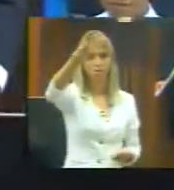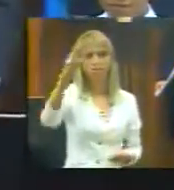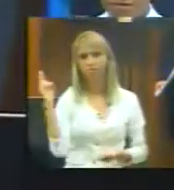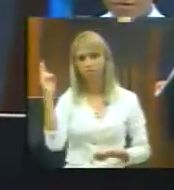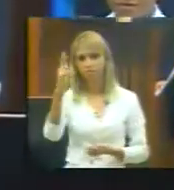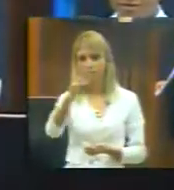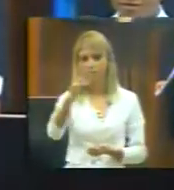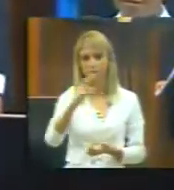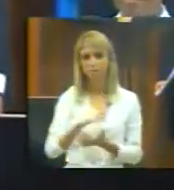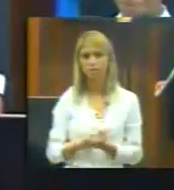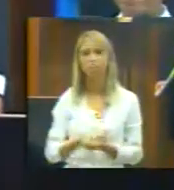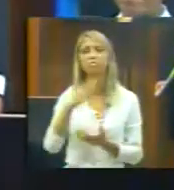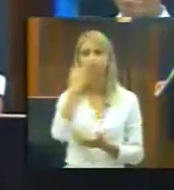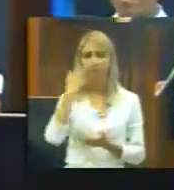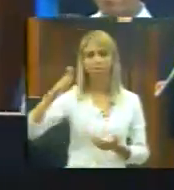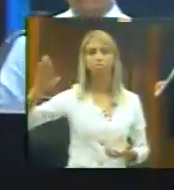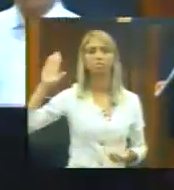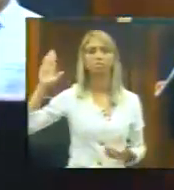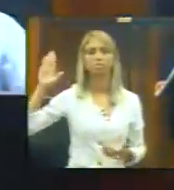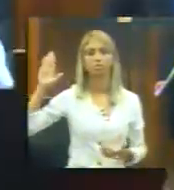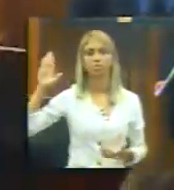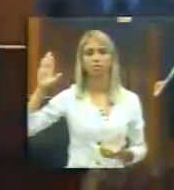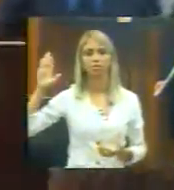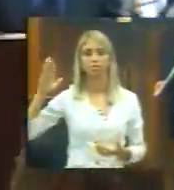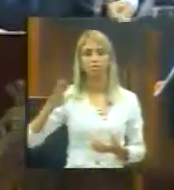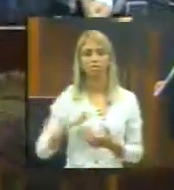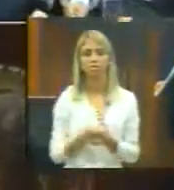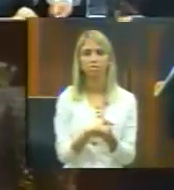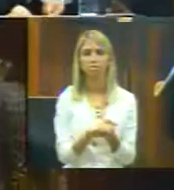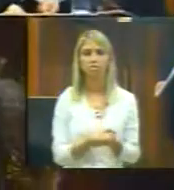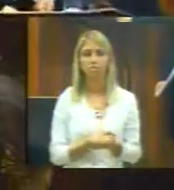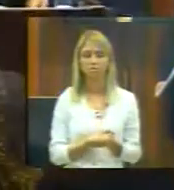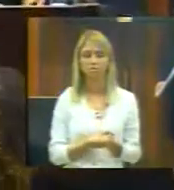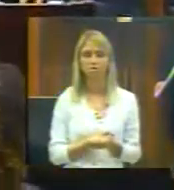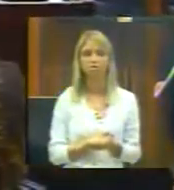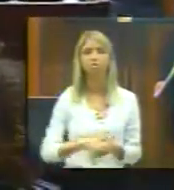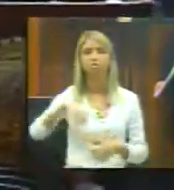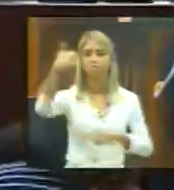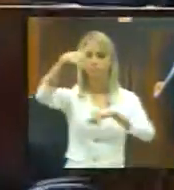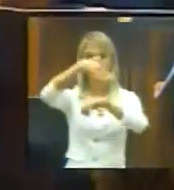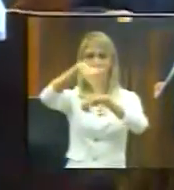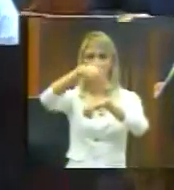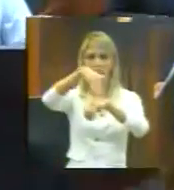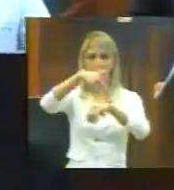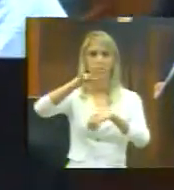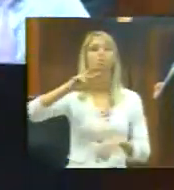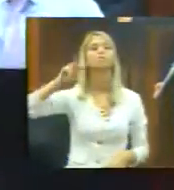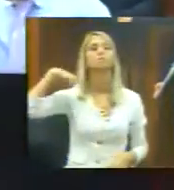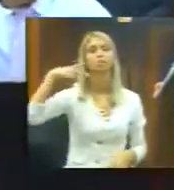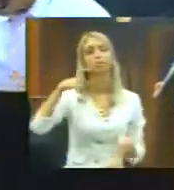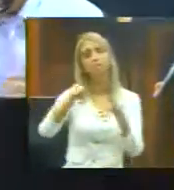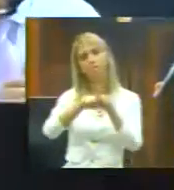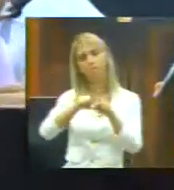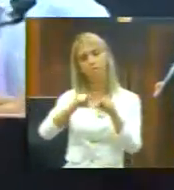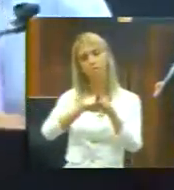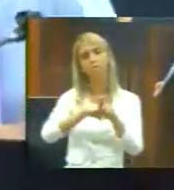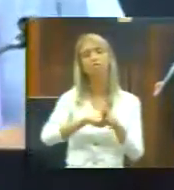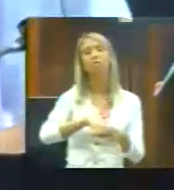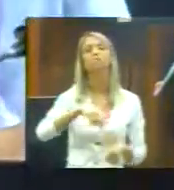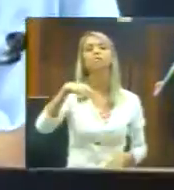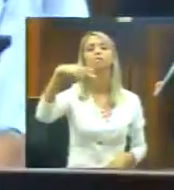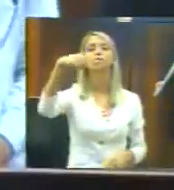Dutra. Assim eu prometo. Com a palavra, nosso primeiro secretário e nobre vereador, Saulo Christian Costa da